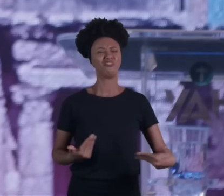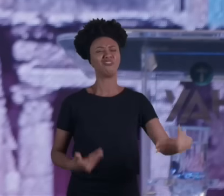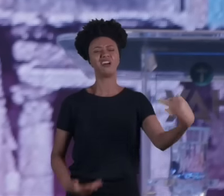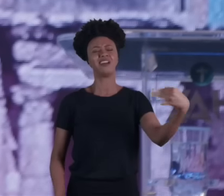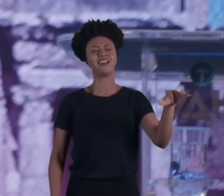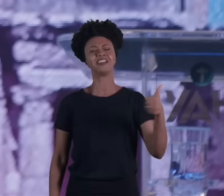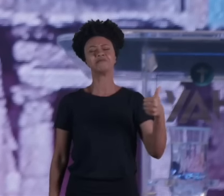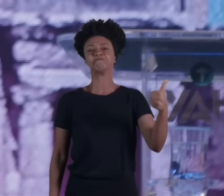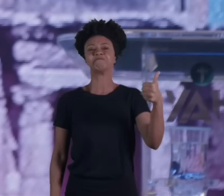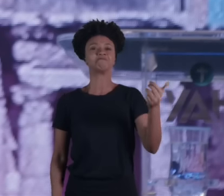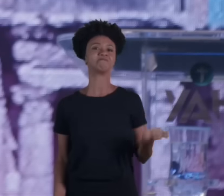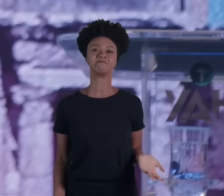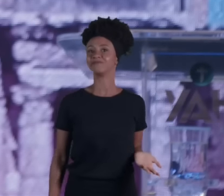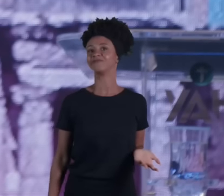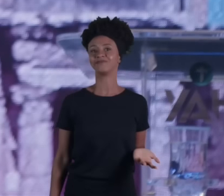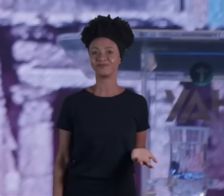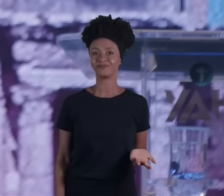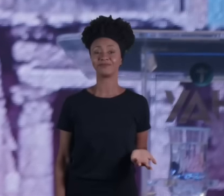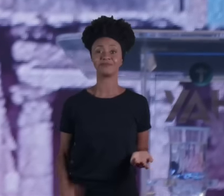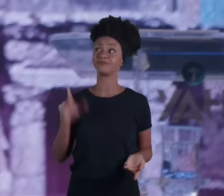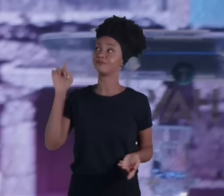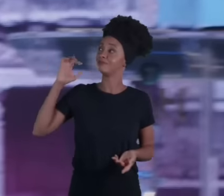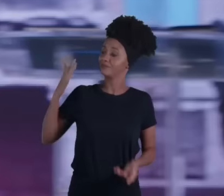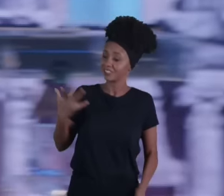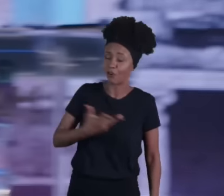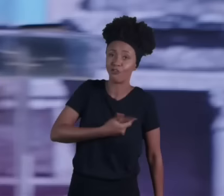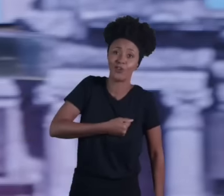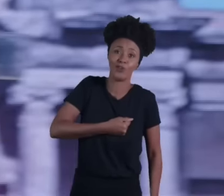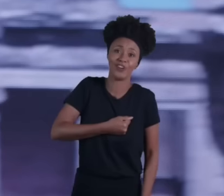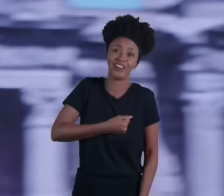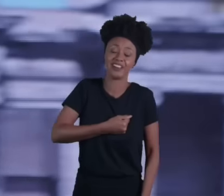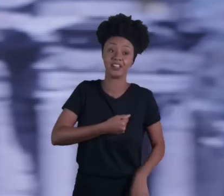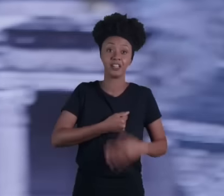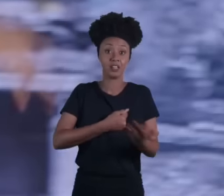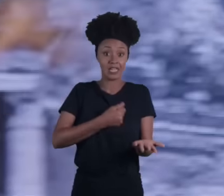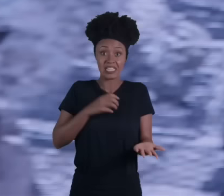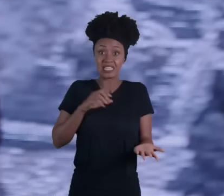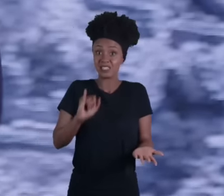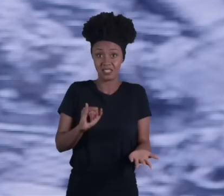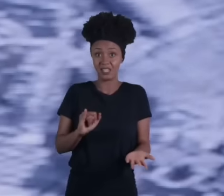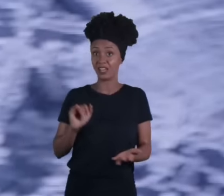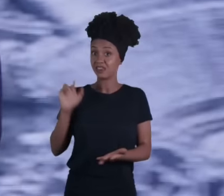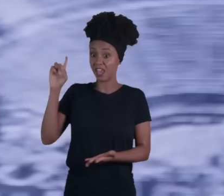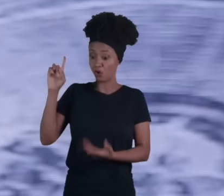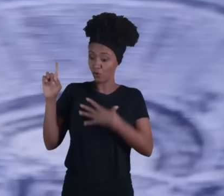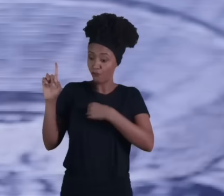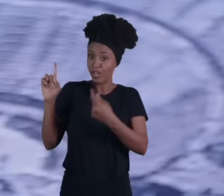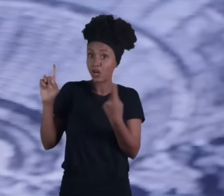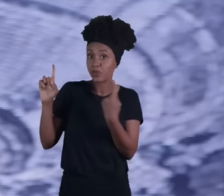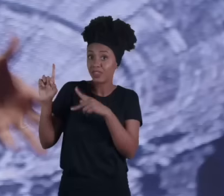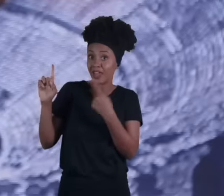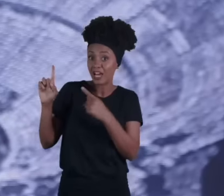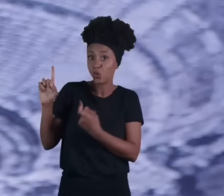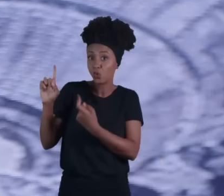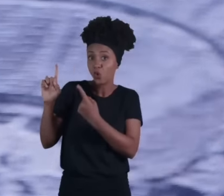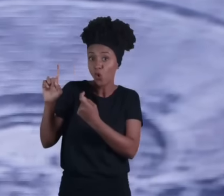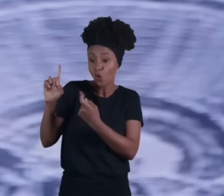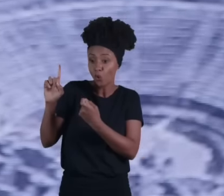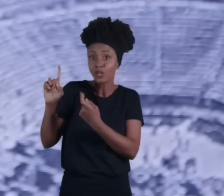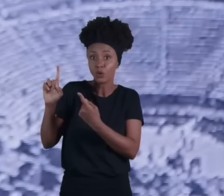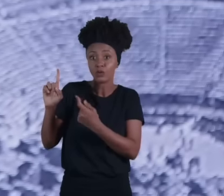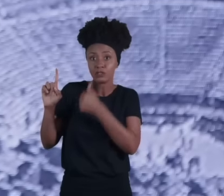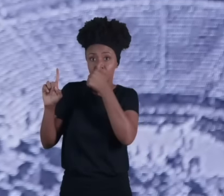certo. Ele te salvou. E a Bíblia diz: se Deus não poupou o seu próprio filho, não nos